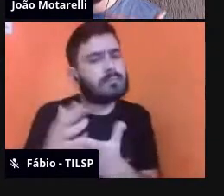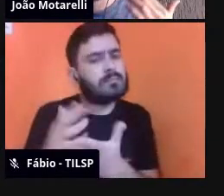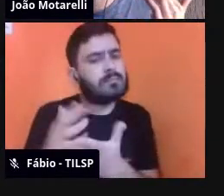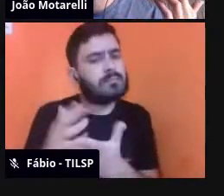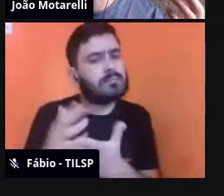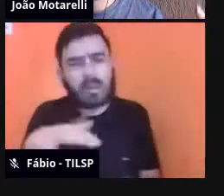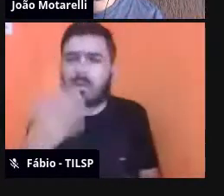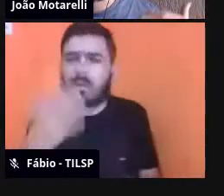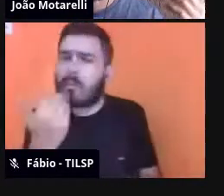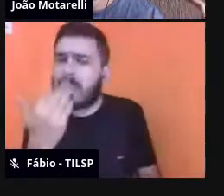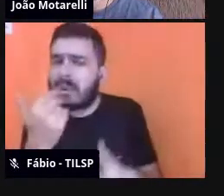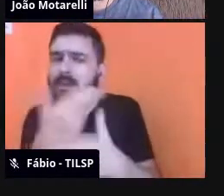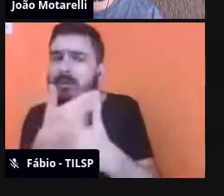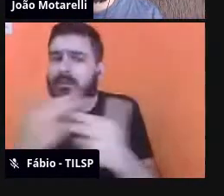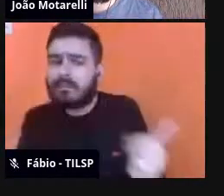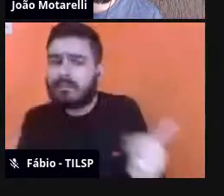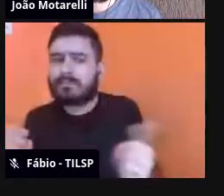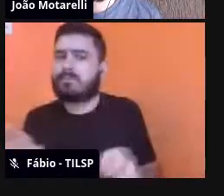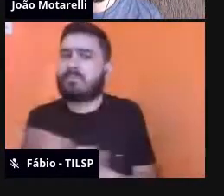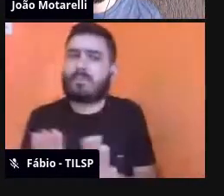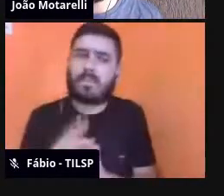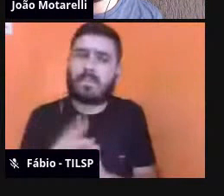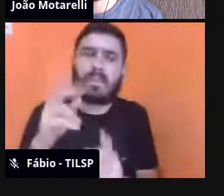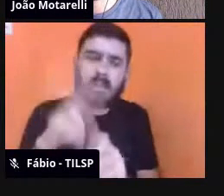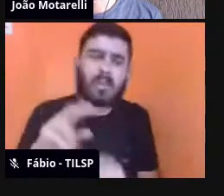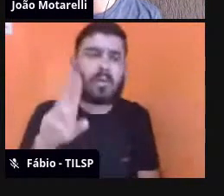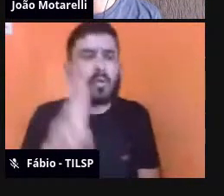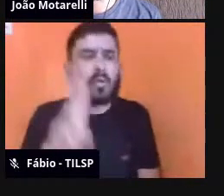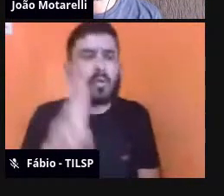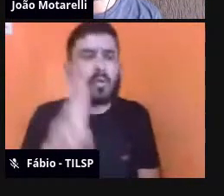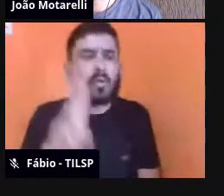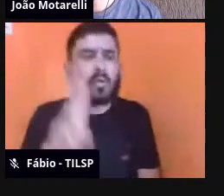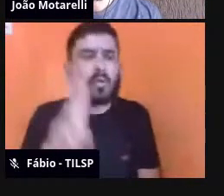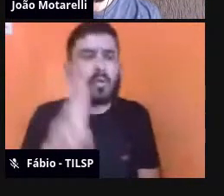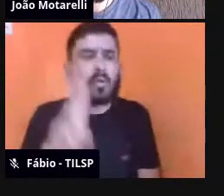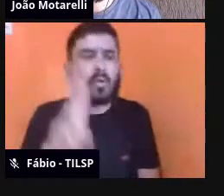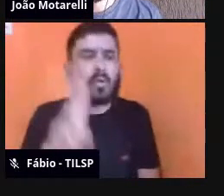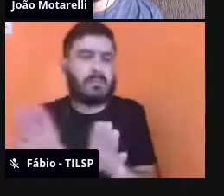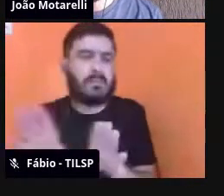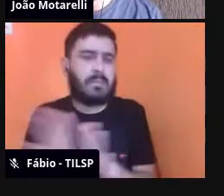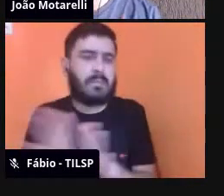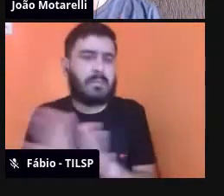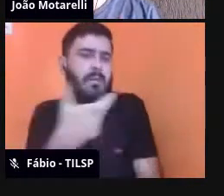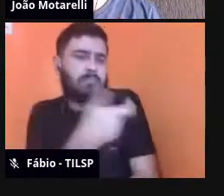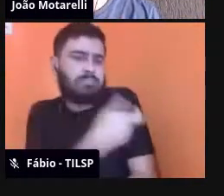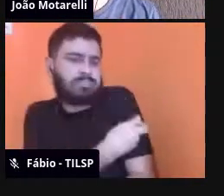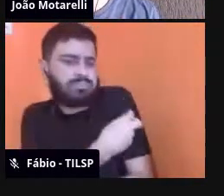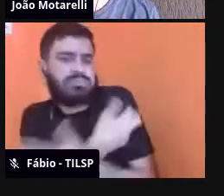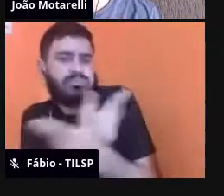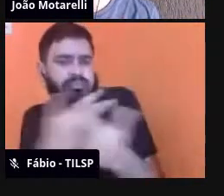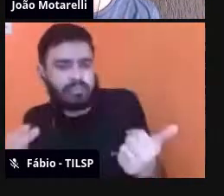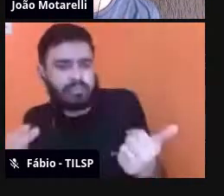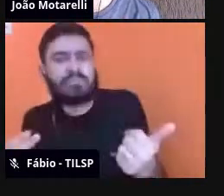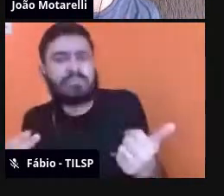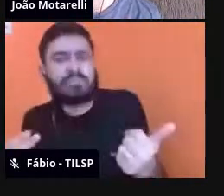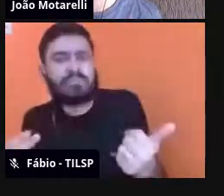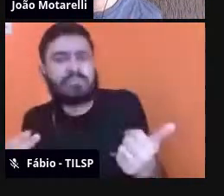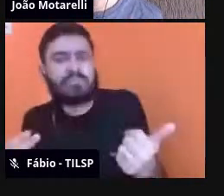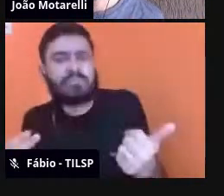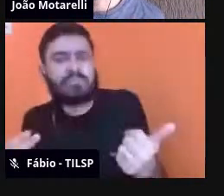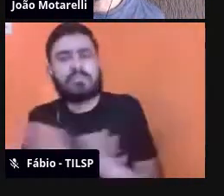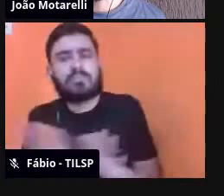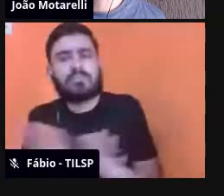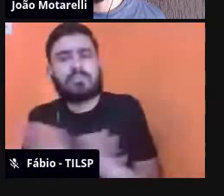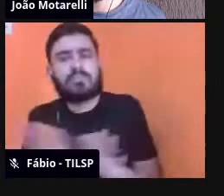uso de diuréticos, ou hormônios, ou anabolizantes, como forma de controle do corpo, ou mais especificamente, como eu comentei para